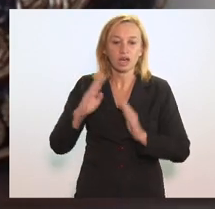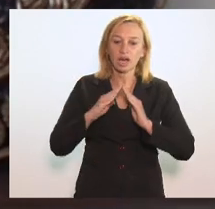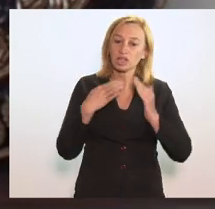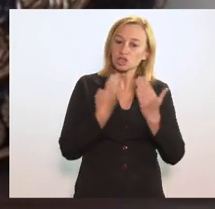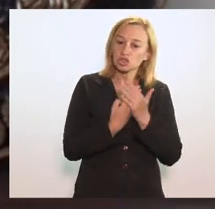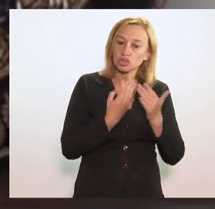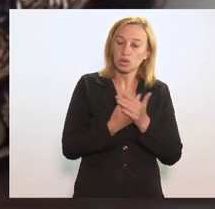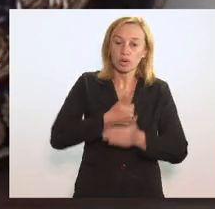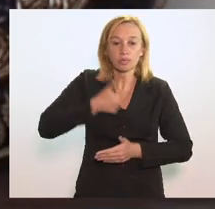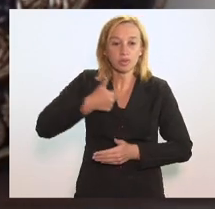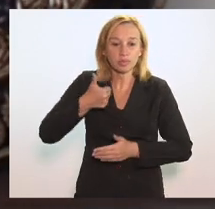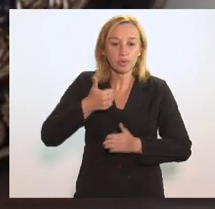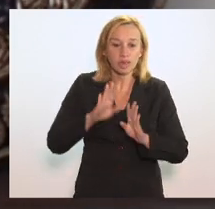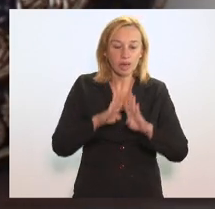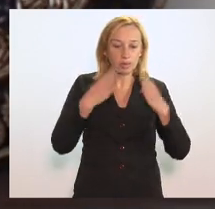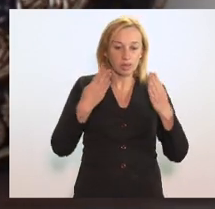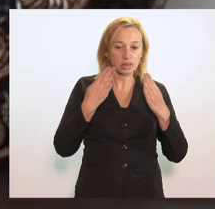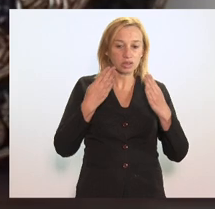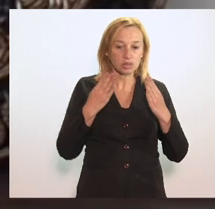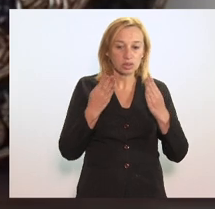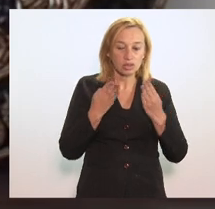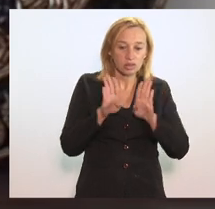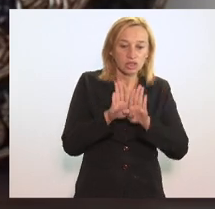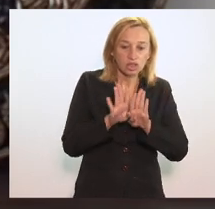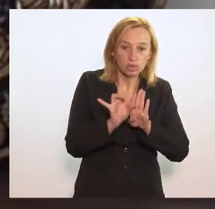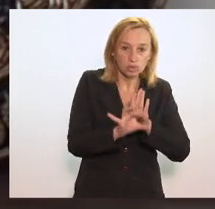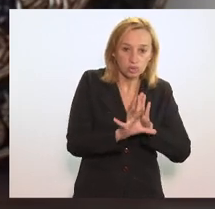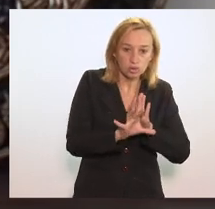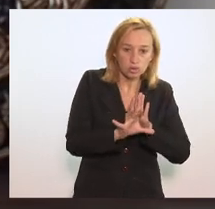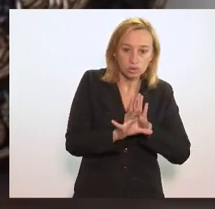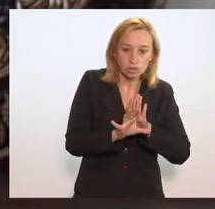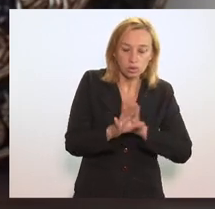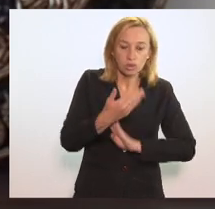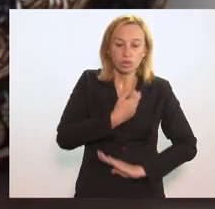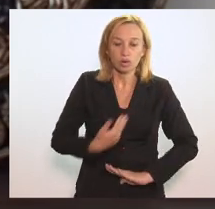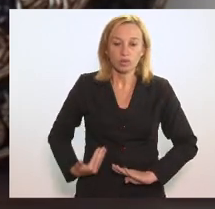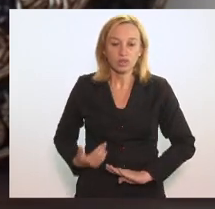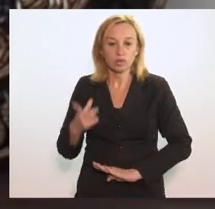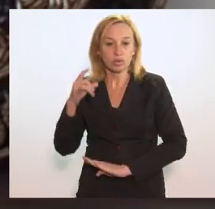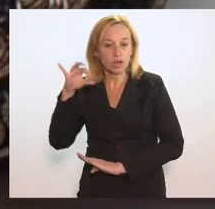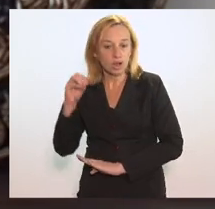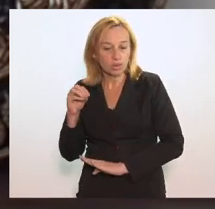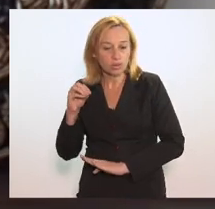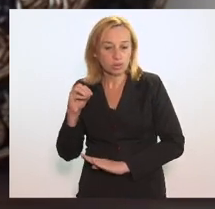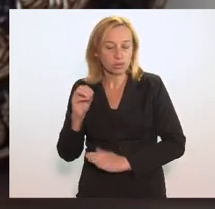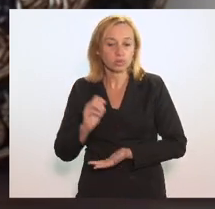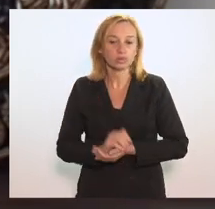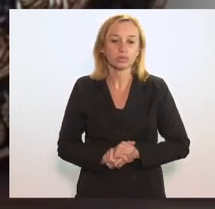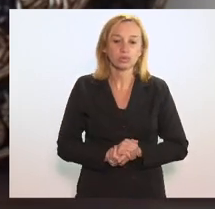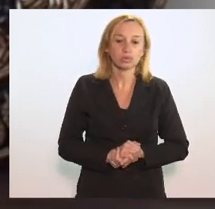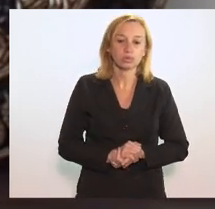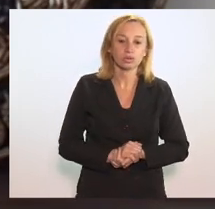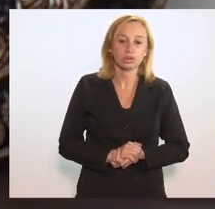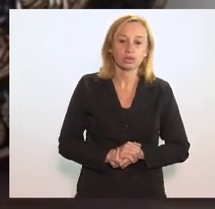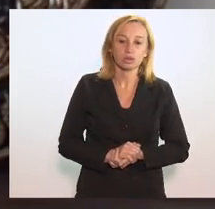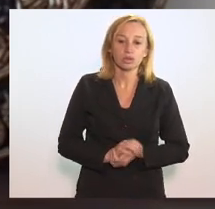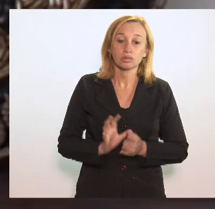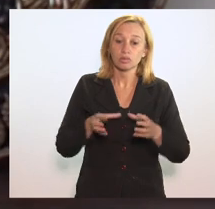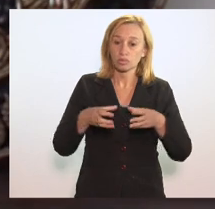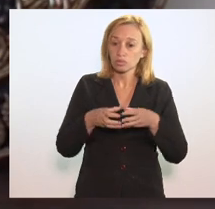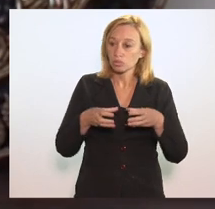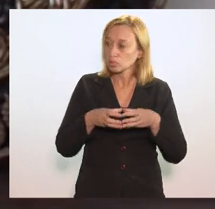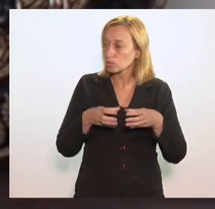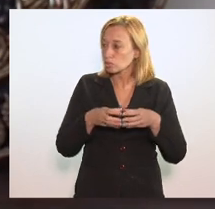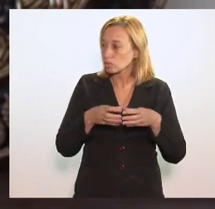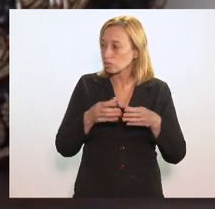as primeiras serem abertas e as últimas serem fechadas. O governador Cláudio Castro, ele tem com ele uma equipe que lhe